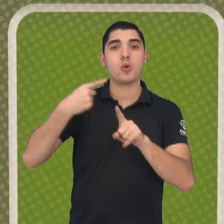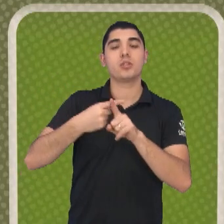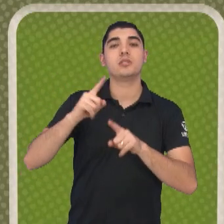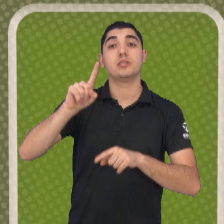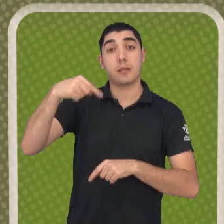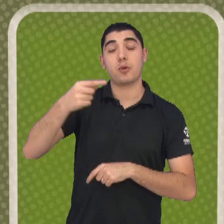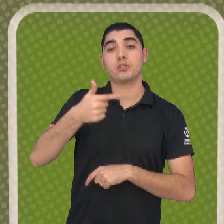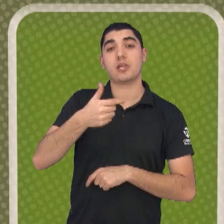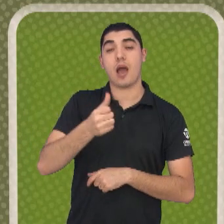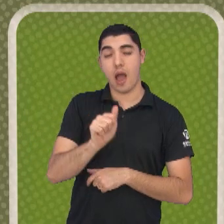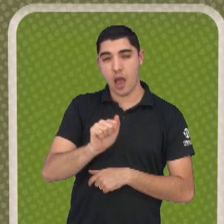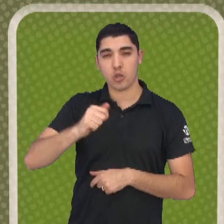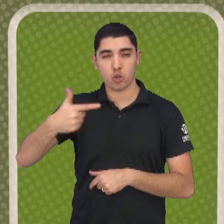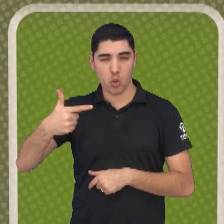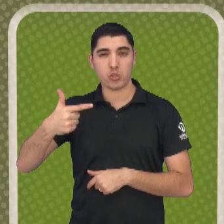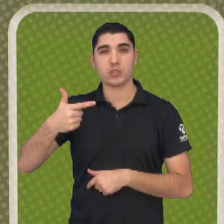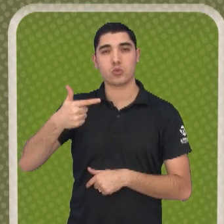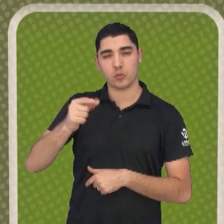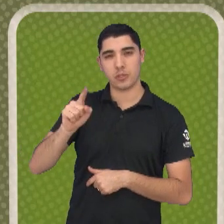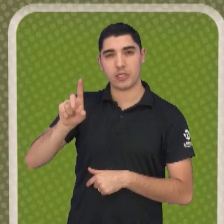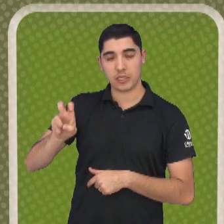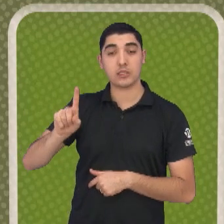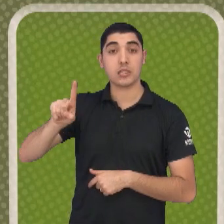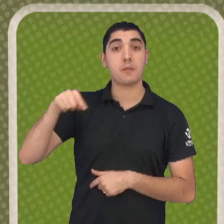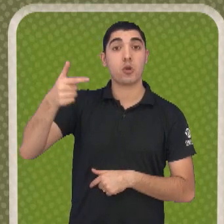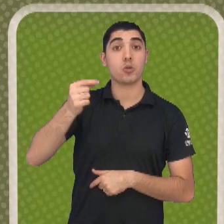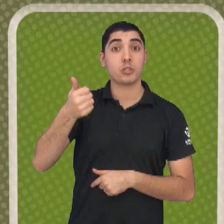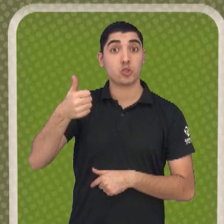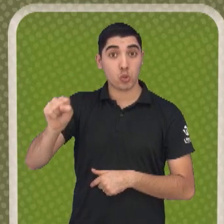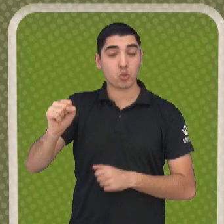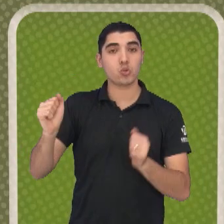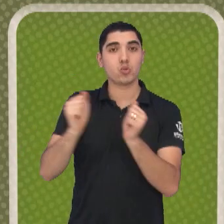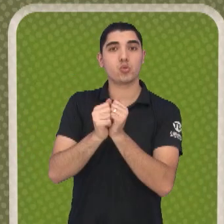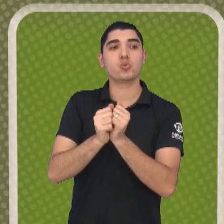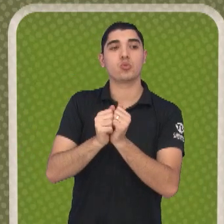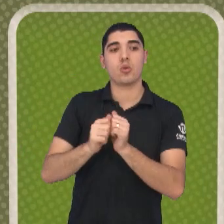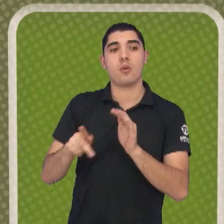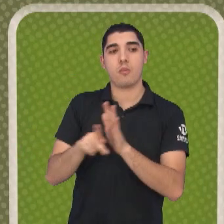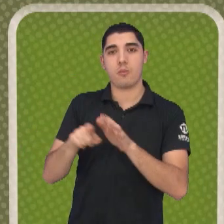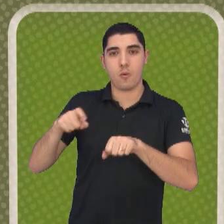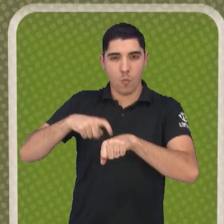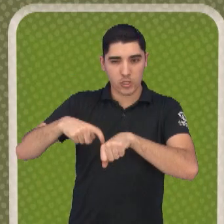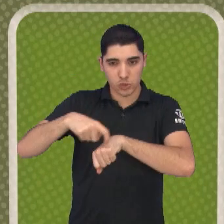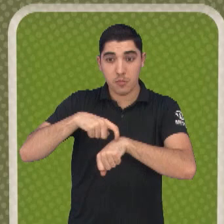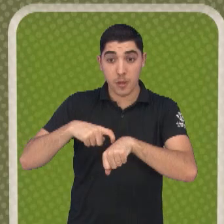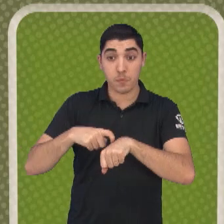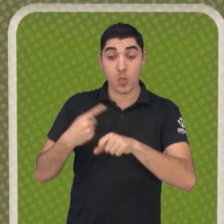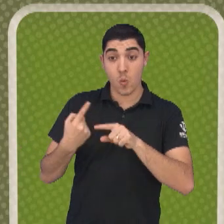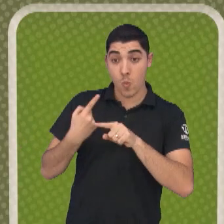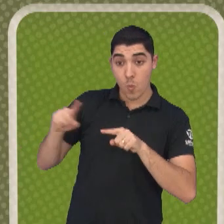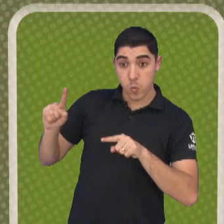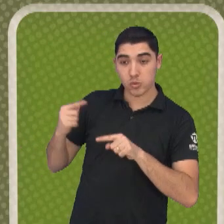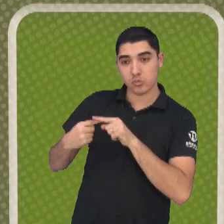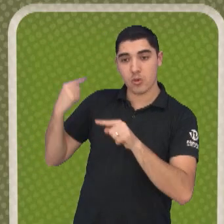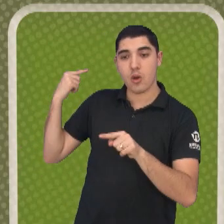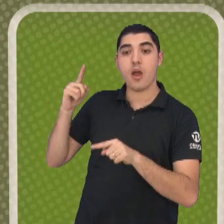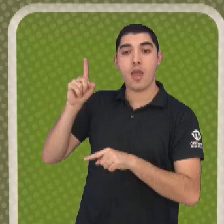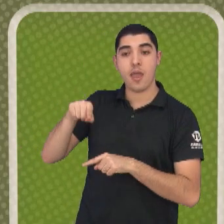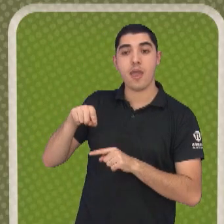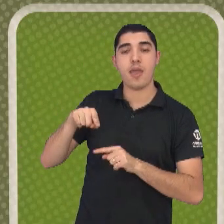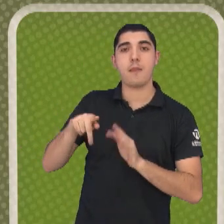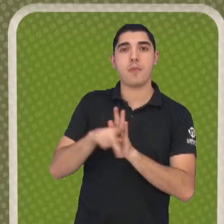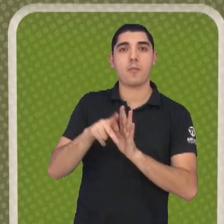2015 e 2018 com Atibaia sendo campeão neste ano seu último clube foi o Atlético Paranaense